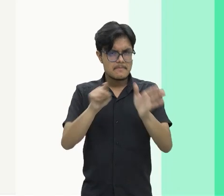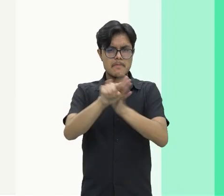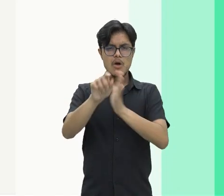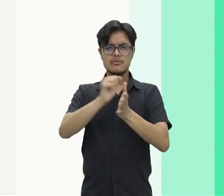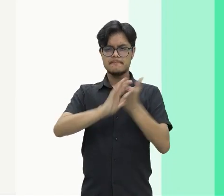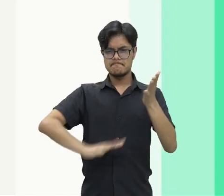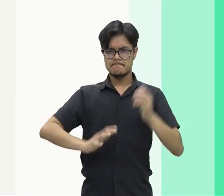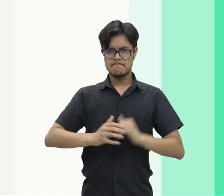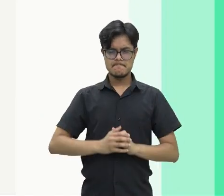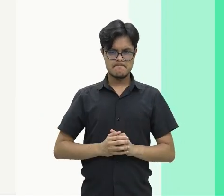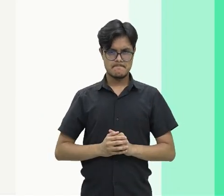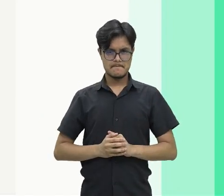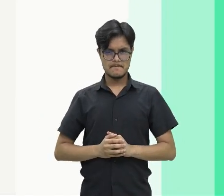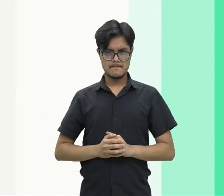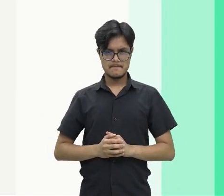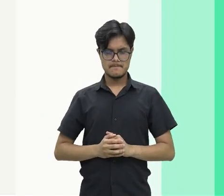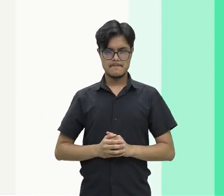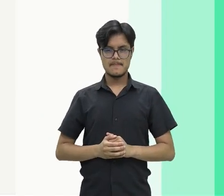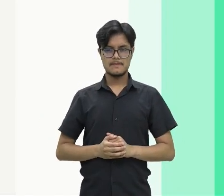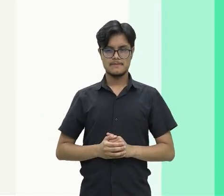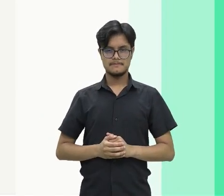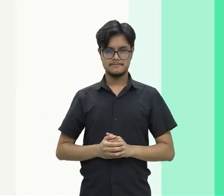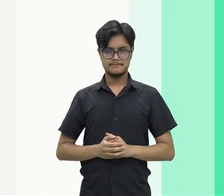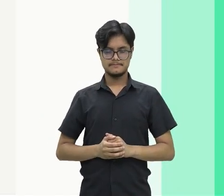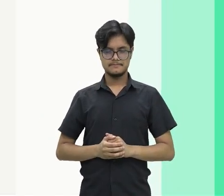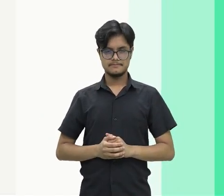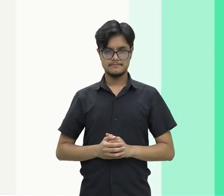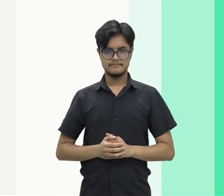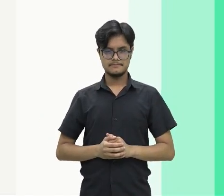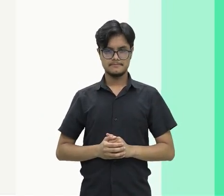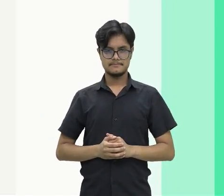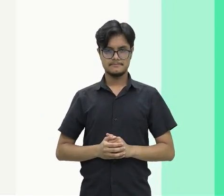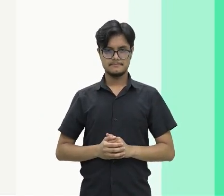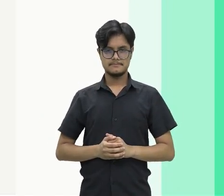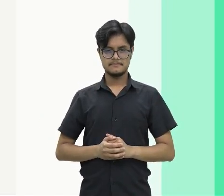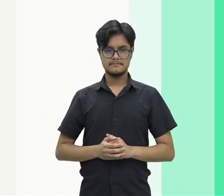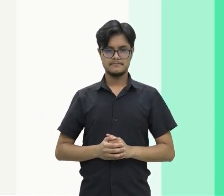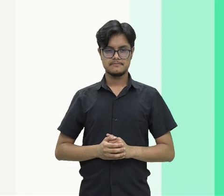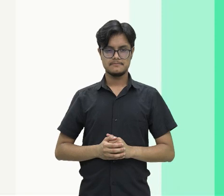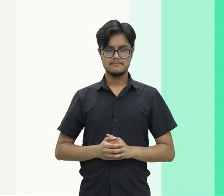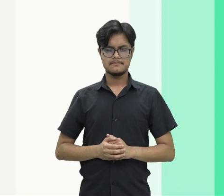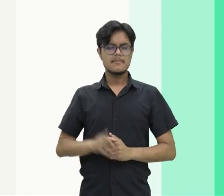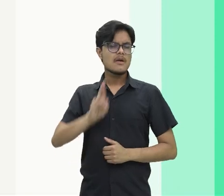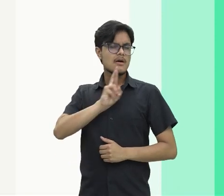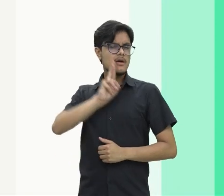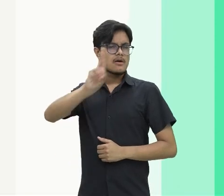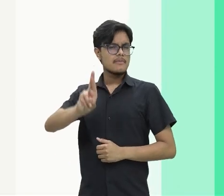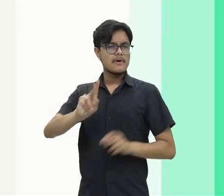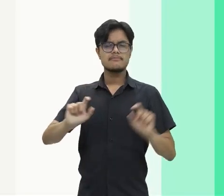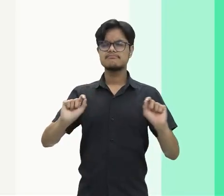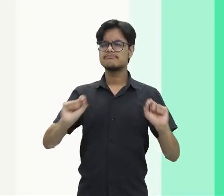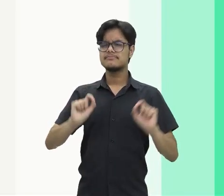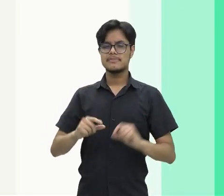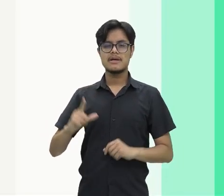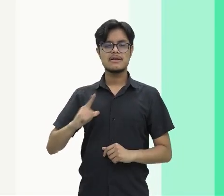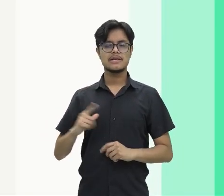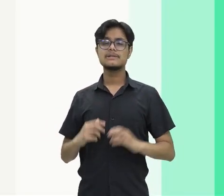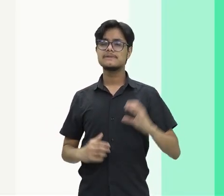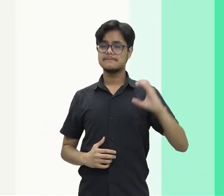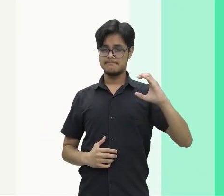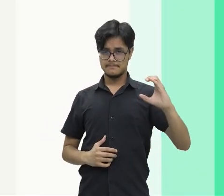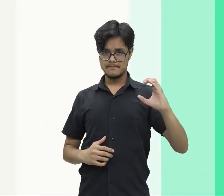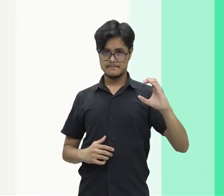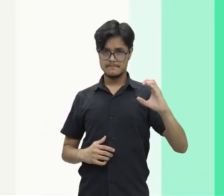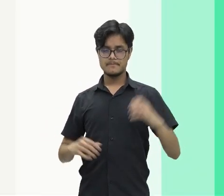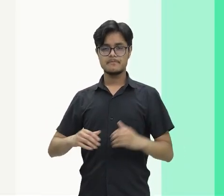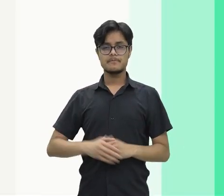aplicando? Muito bem, então vamos lá identificar. Olha só, a nossa resposta correta é a letra C.